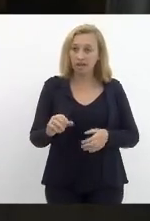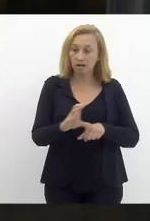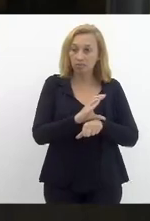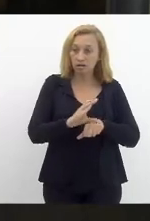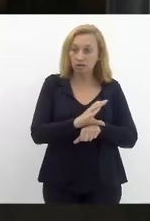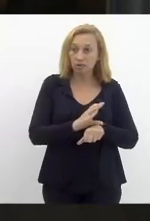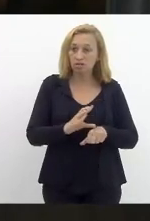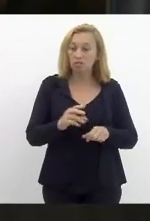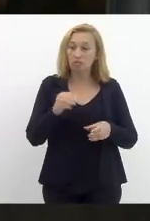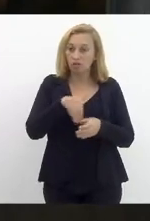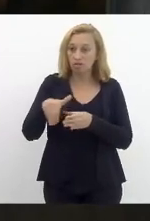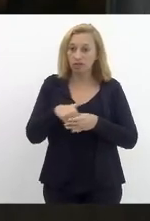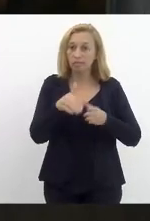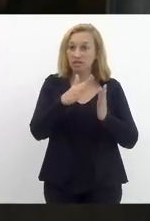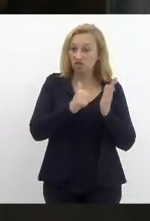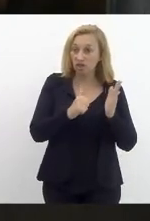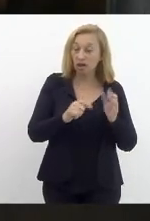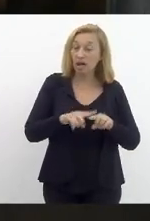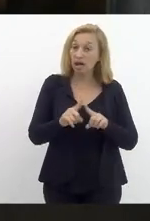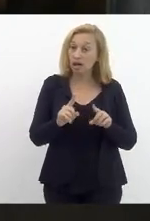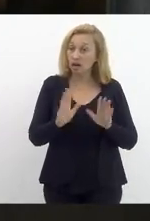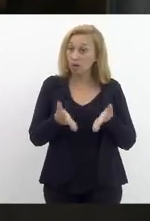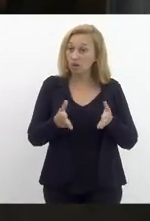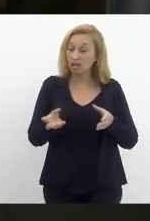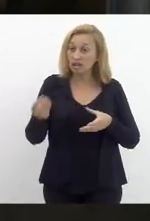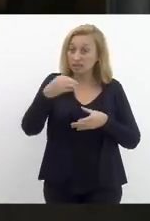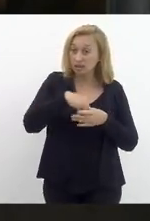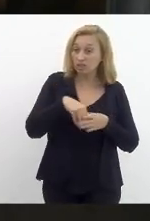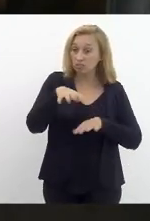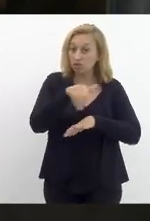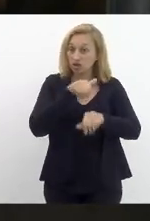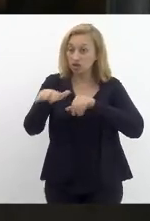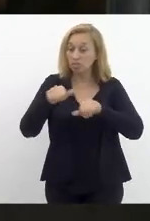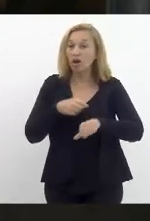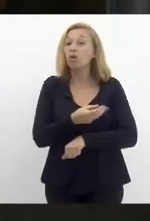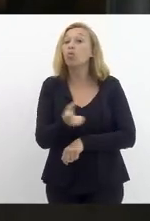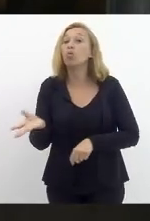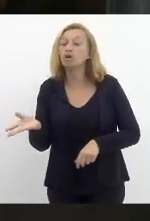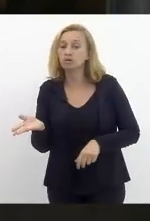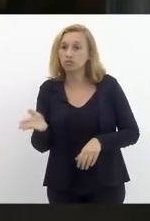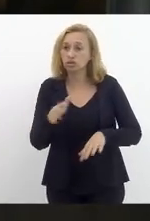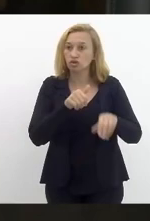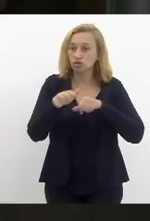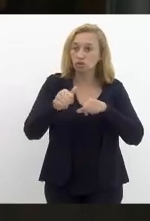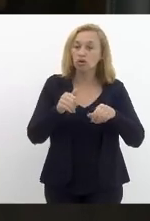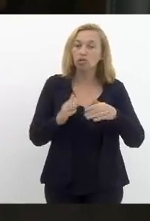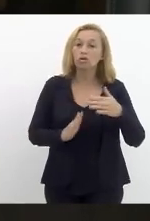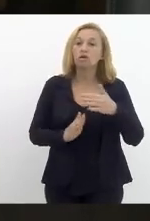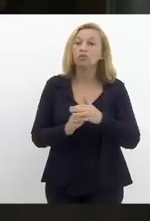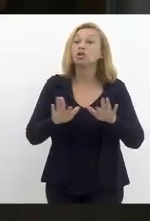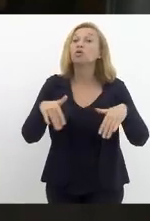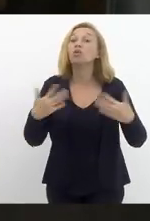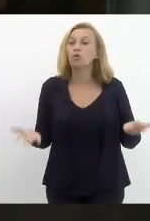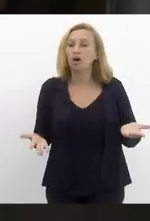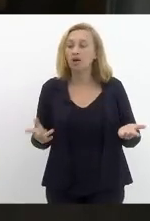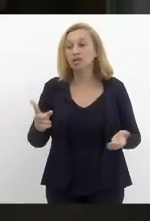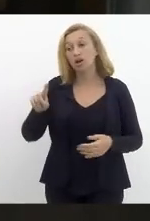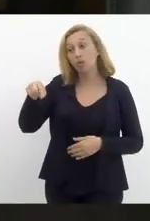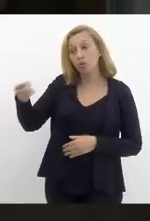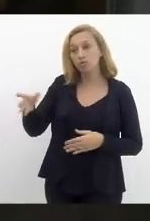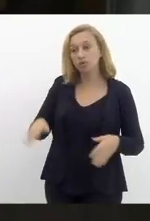lutar para derrubar. Agora, dentro daqueles que vão ser chamados, quantos podem ser, qual será o limite, isso é outra